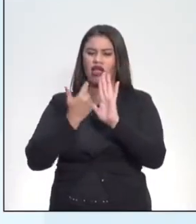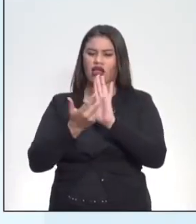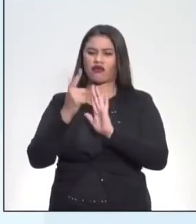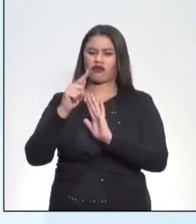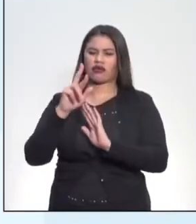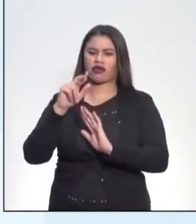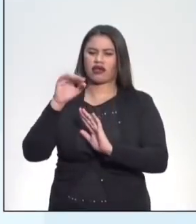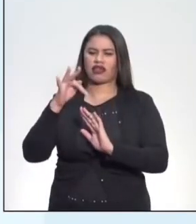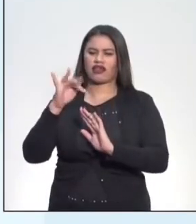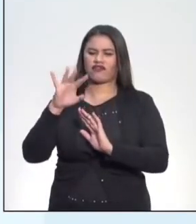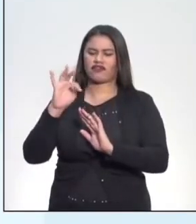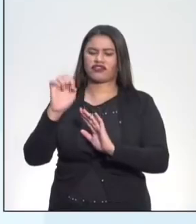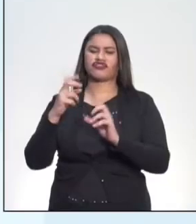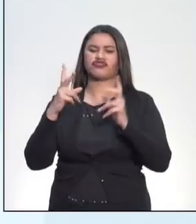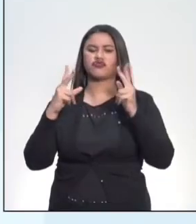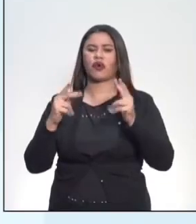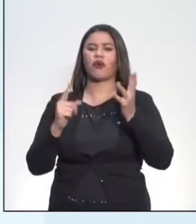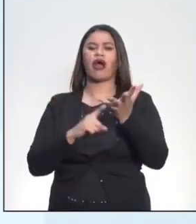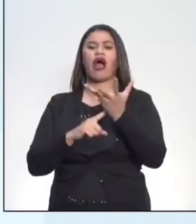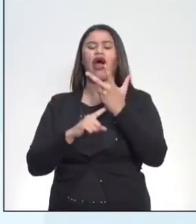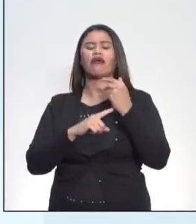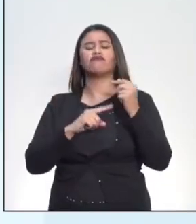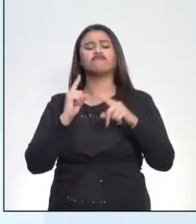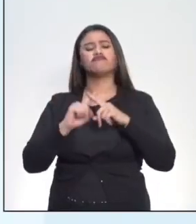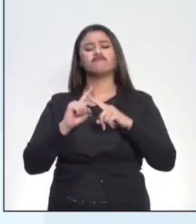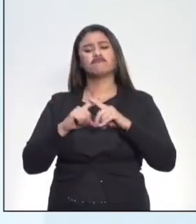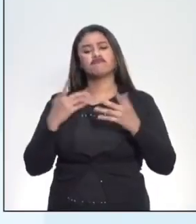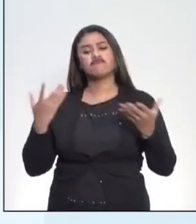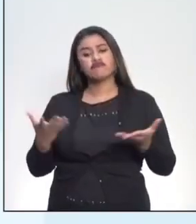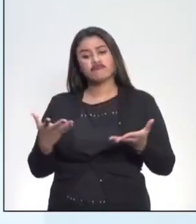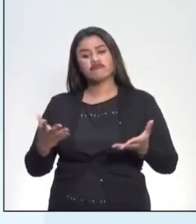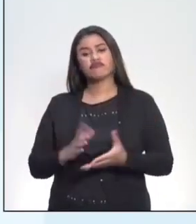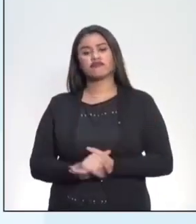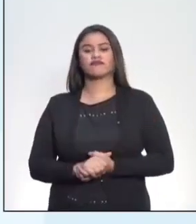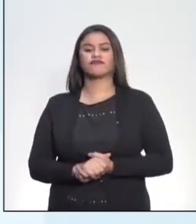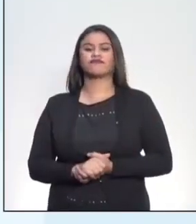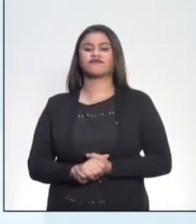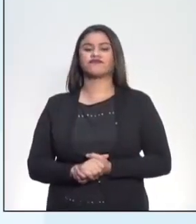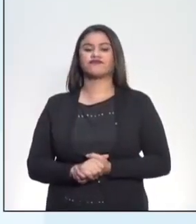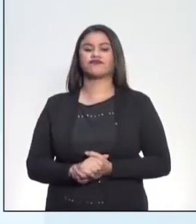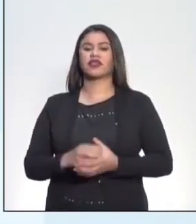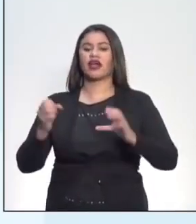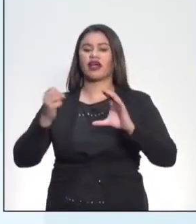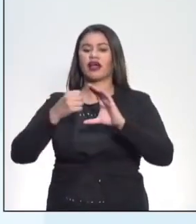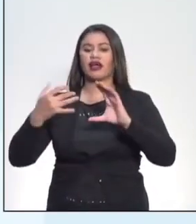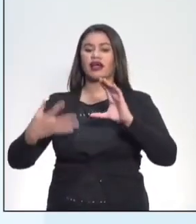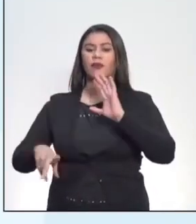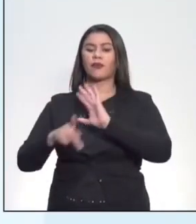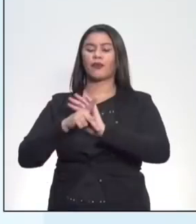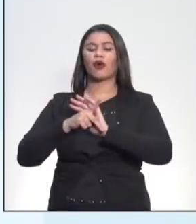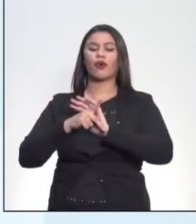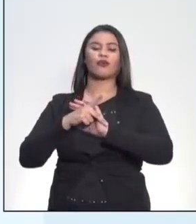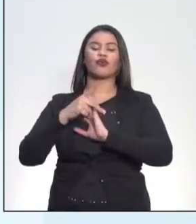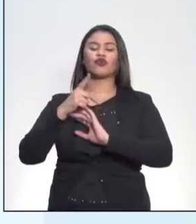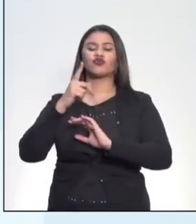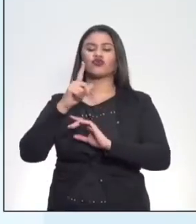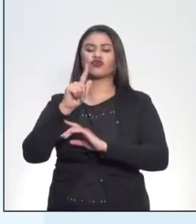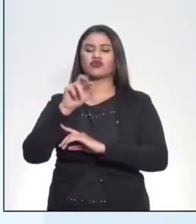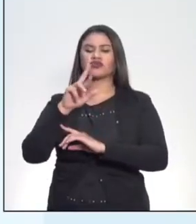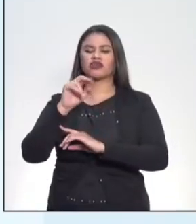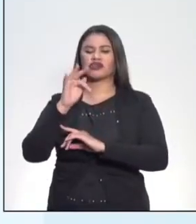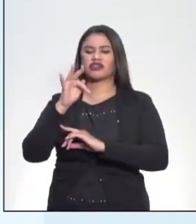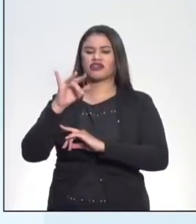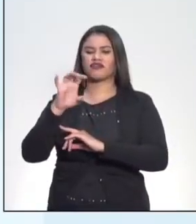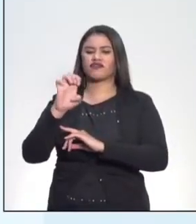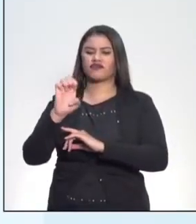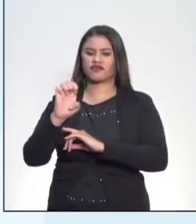E mais uma questãozinha aí para vocês. Olha só. Quais são as principais características do grafite que o tornam tão único